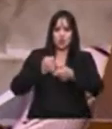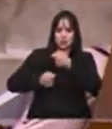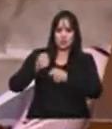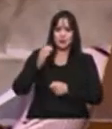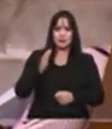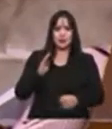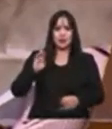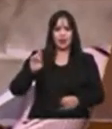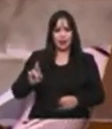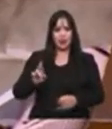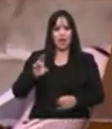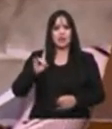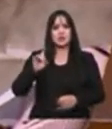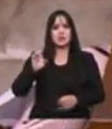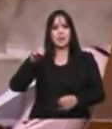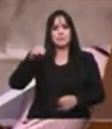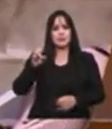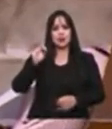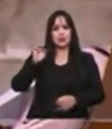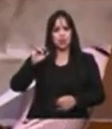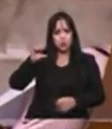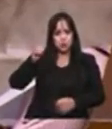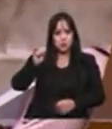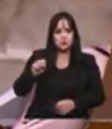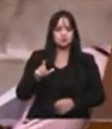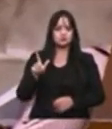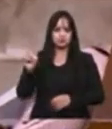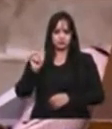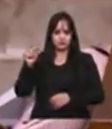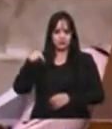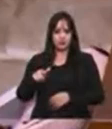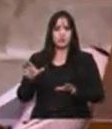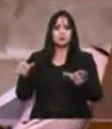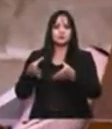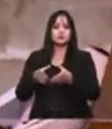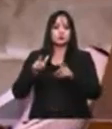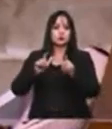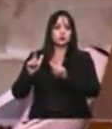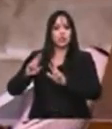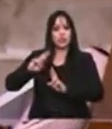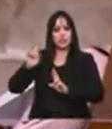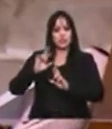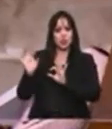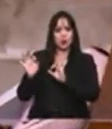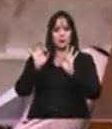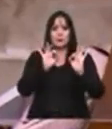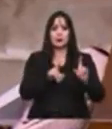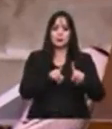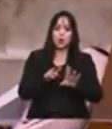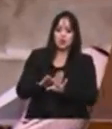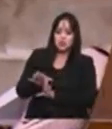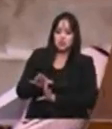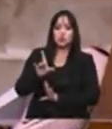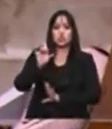BR, Demétrio Zacarias Diuana, gerente corporativo da rede de postos, sob acompanhamento e